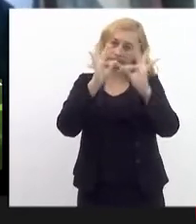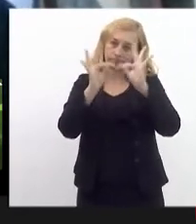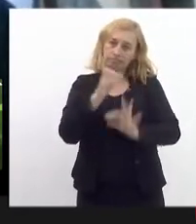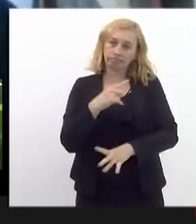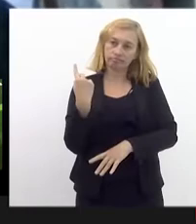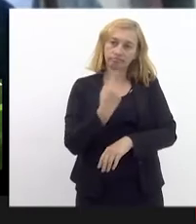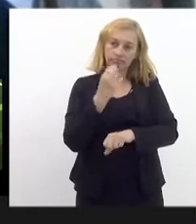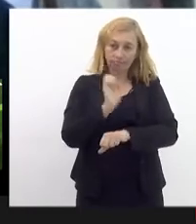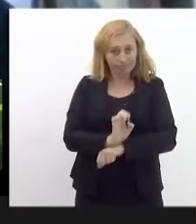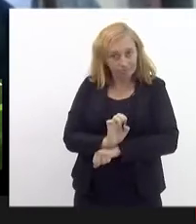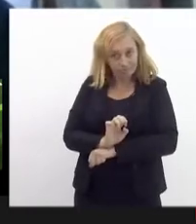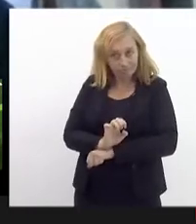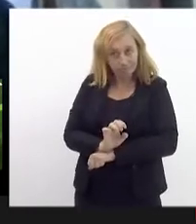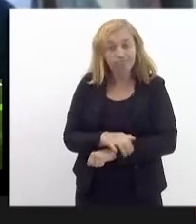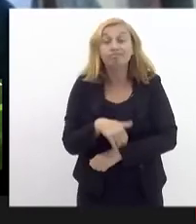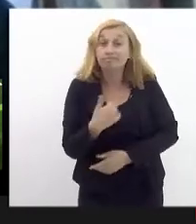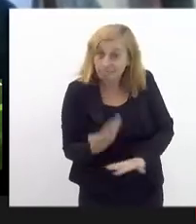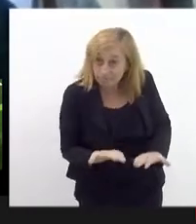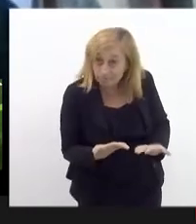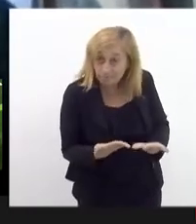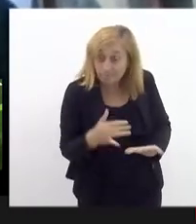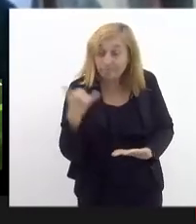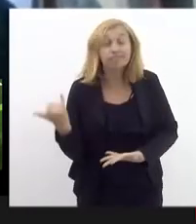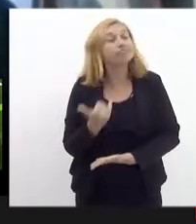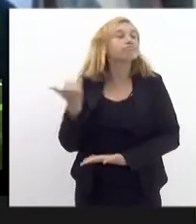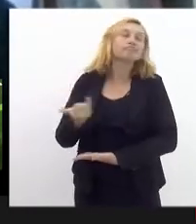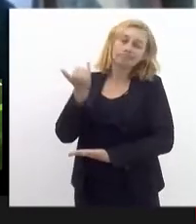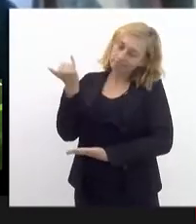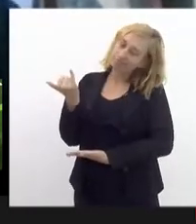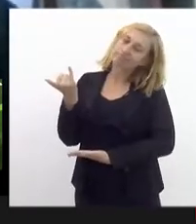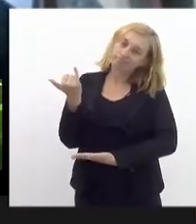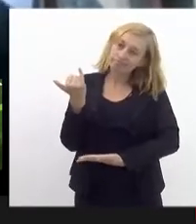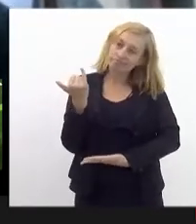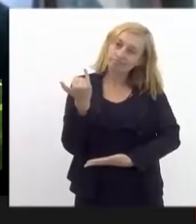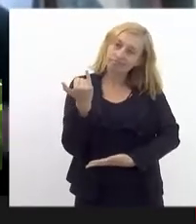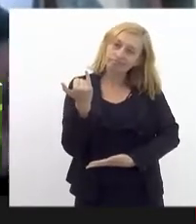nosso Estado, tão importante para